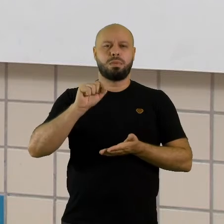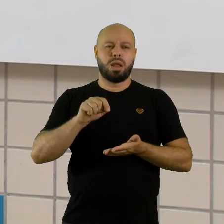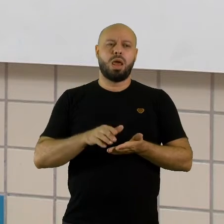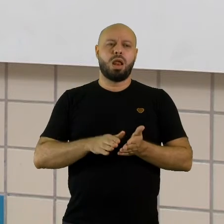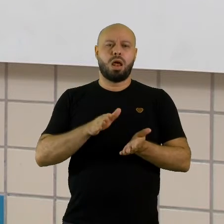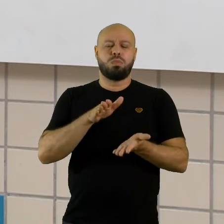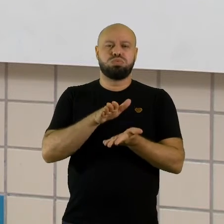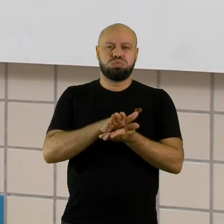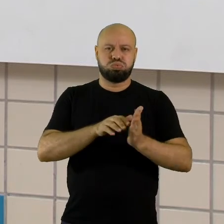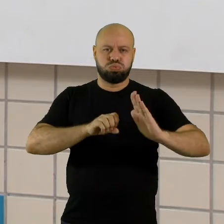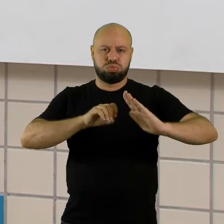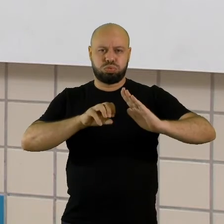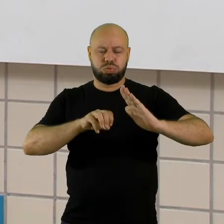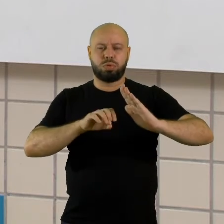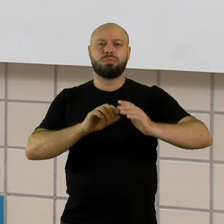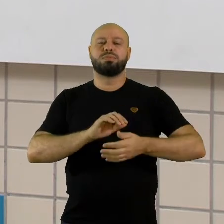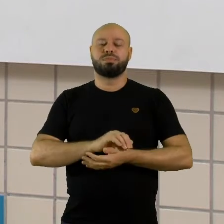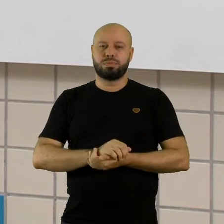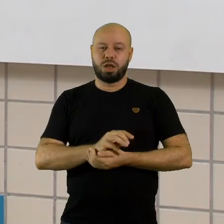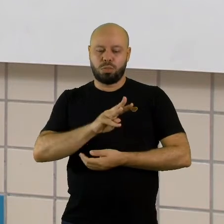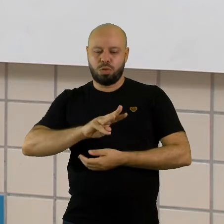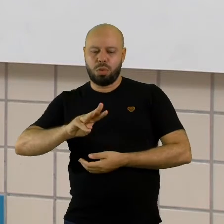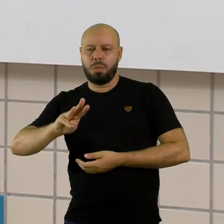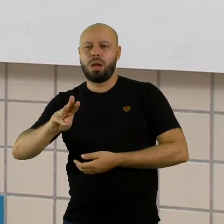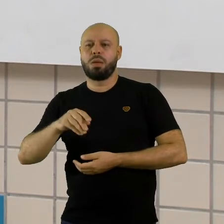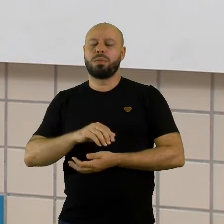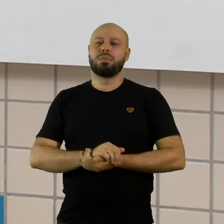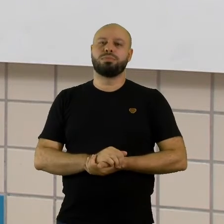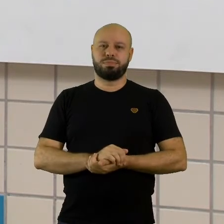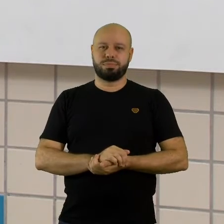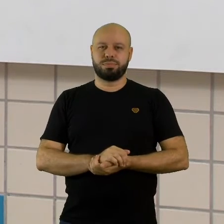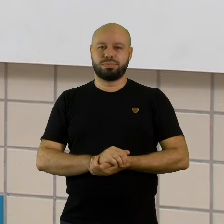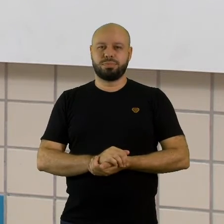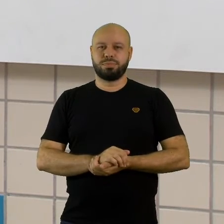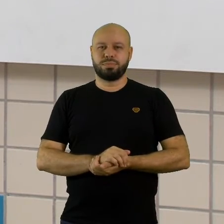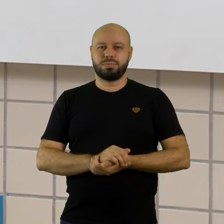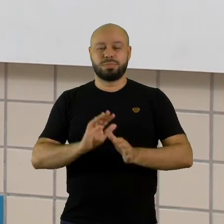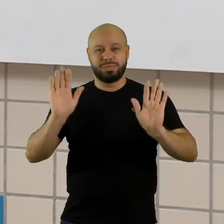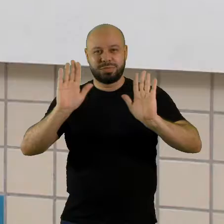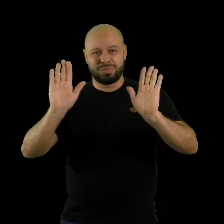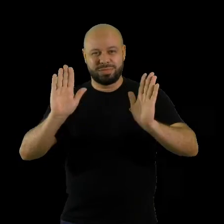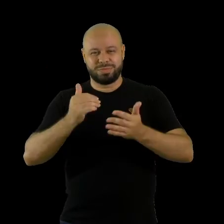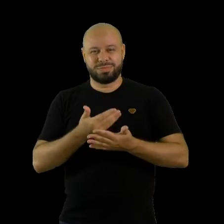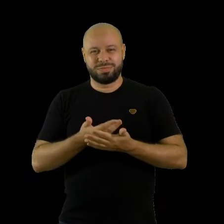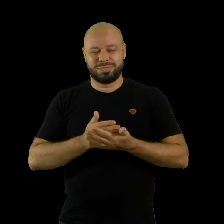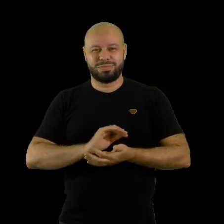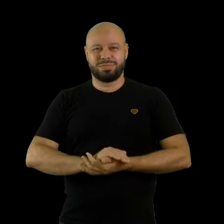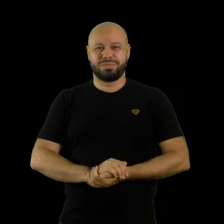www.educacãopalmas.to.gov.br. Até a próxima aula!